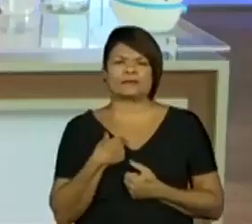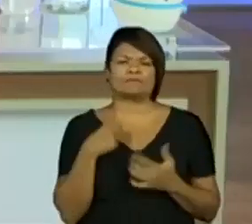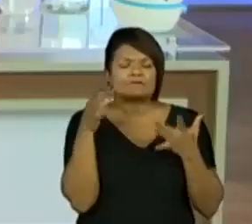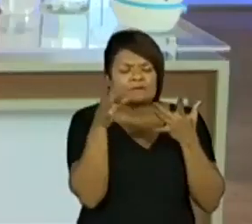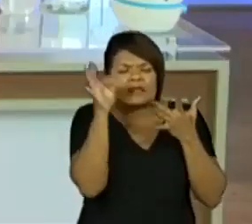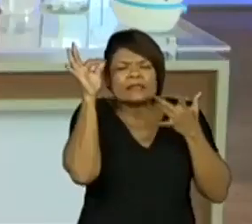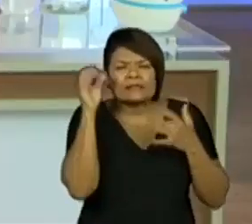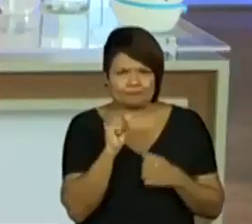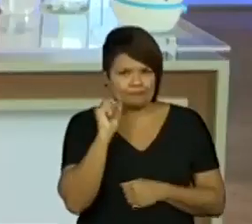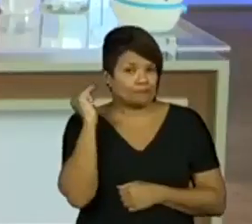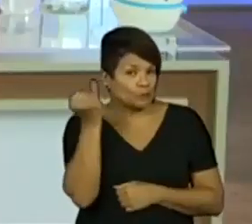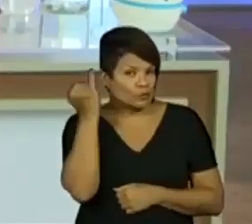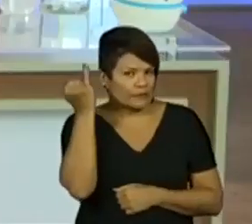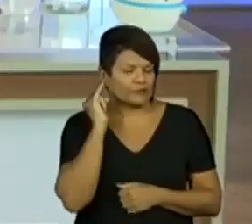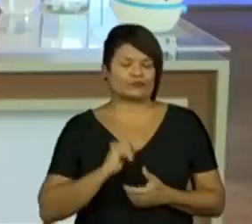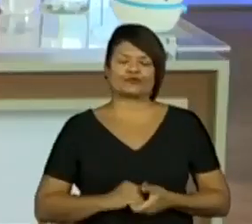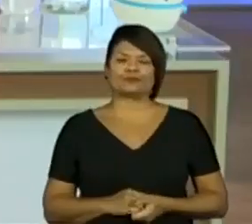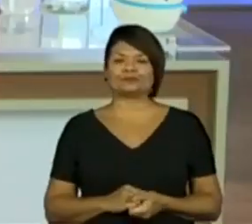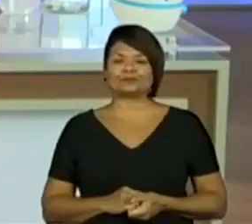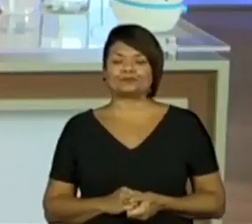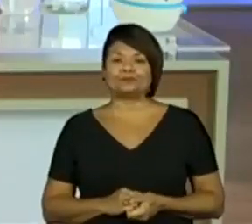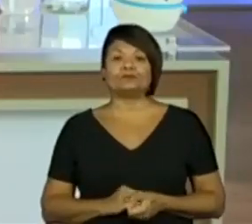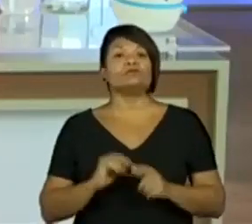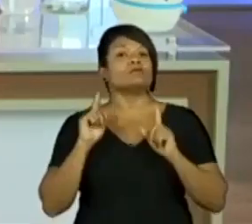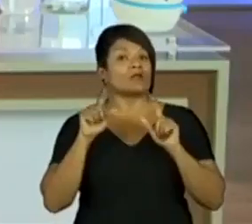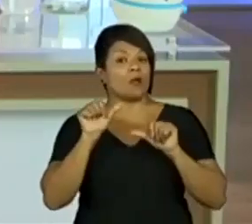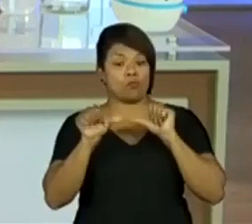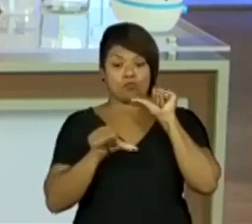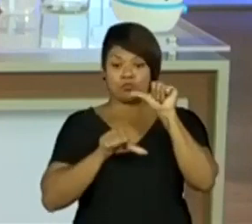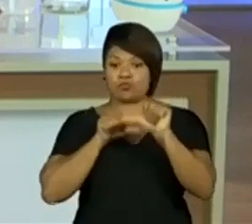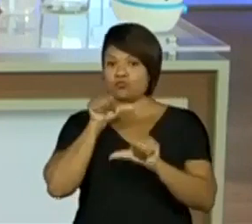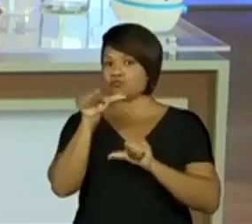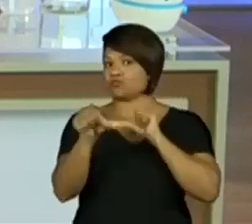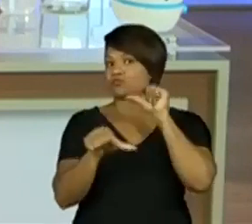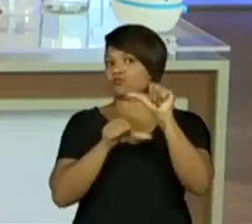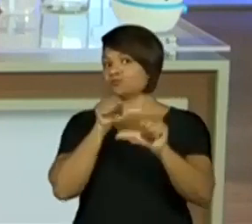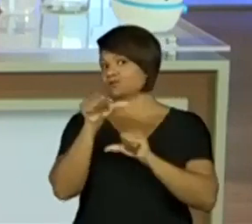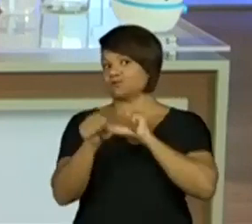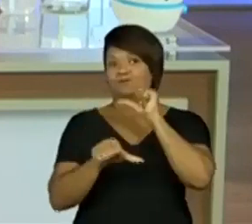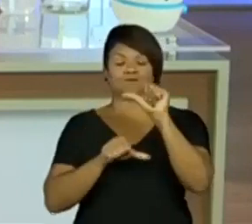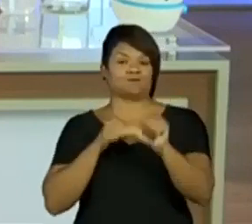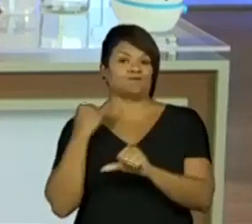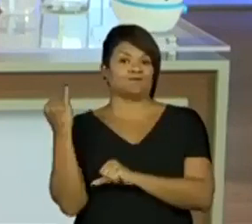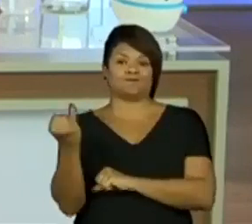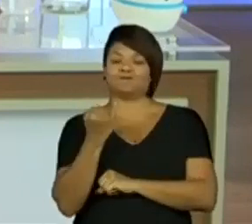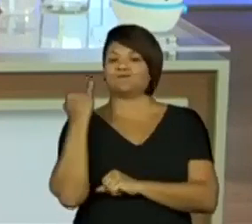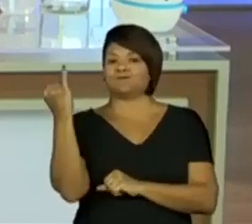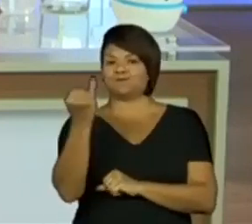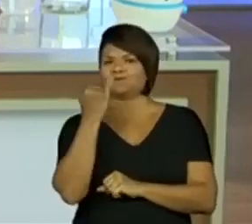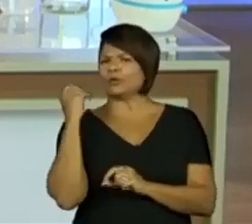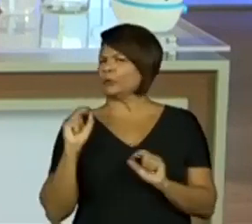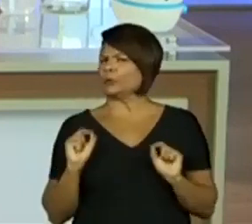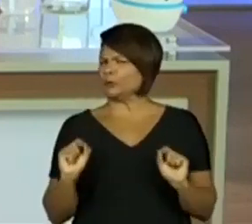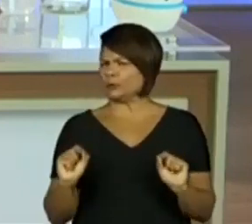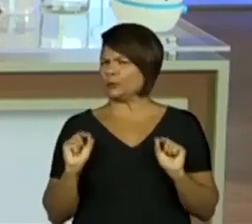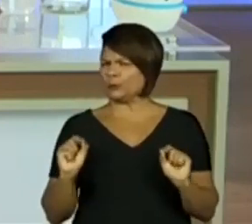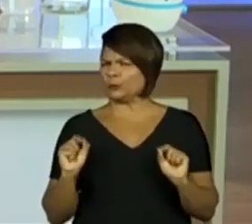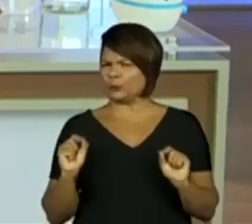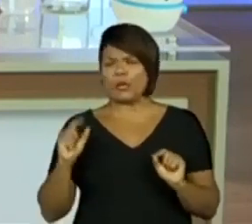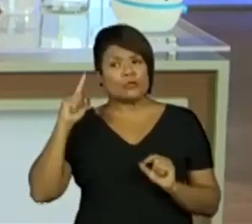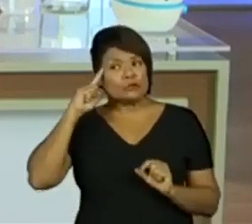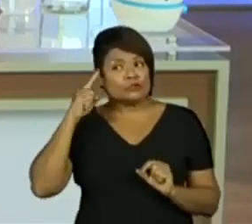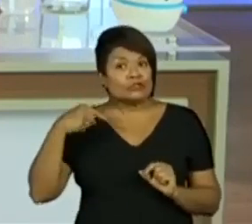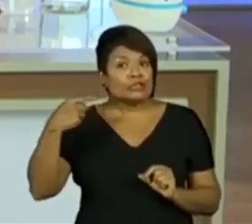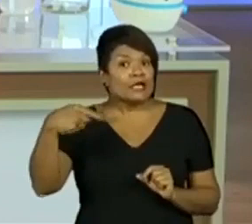que é uma mudança muito importante, uma transformação que ocorre no nosso